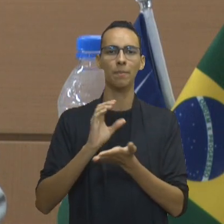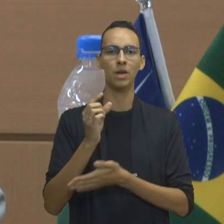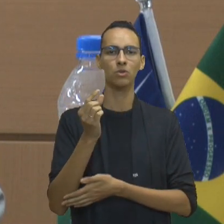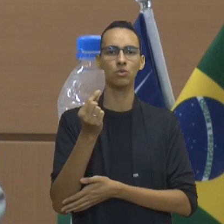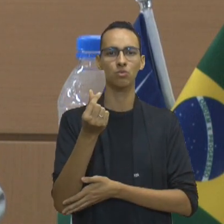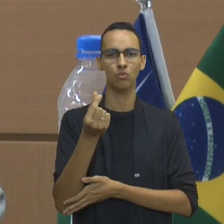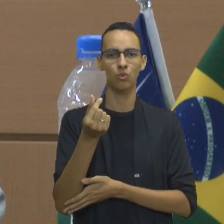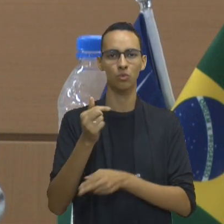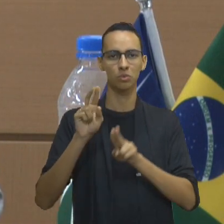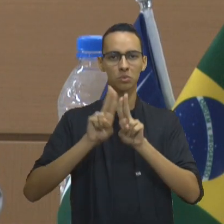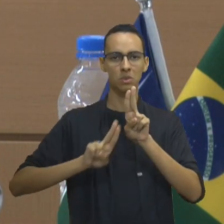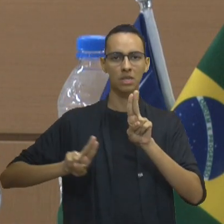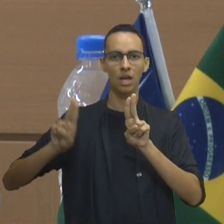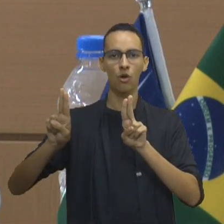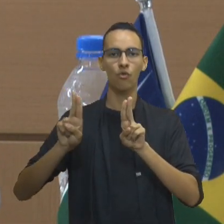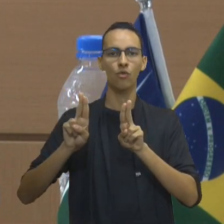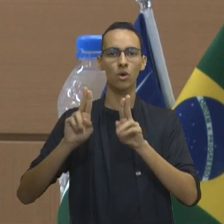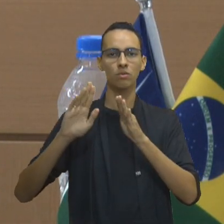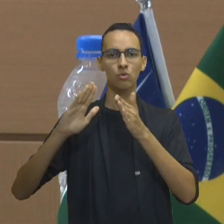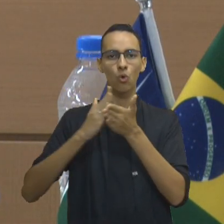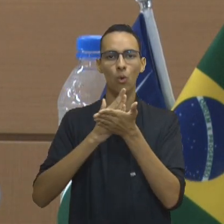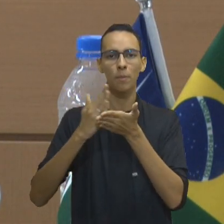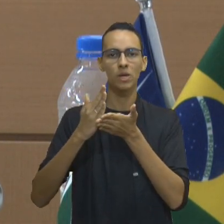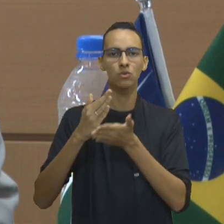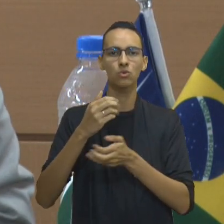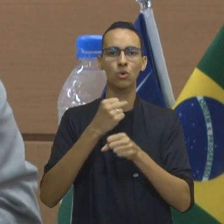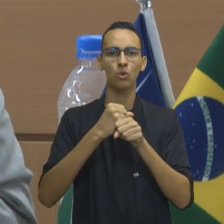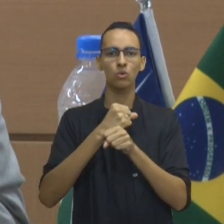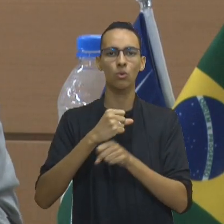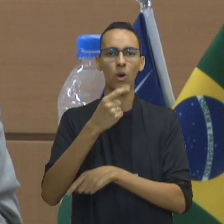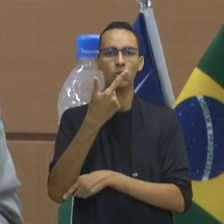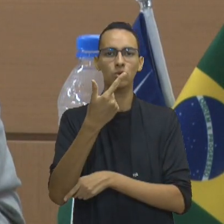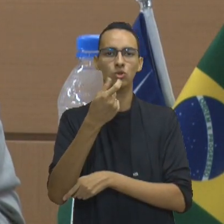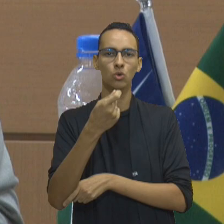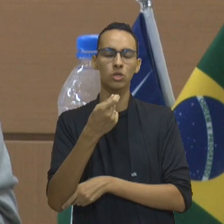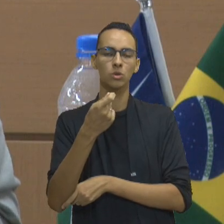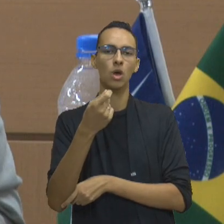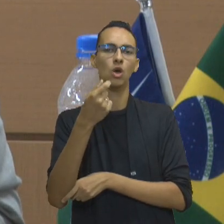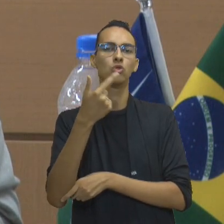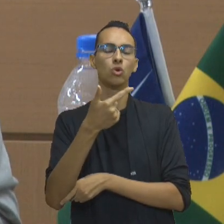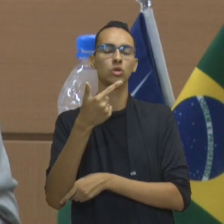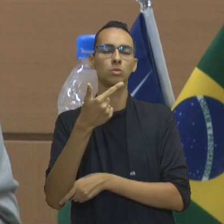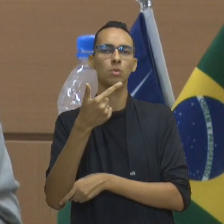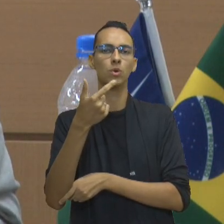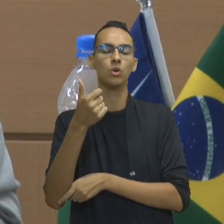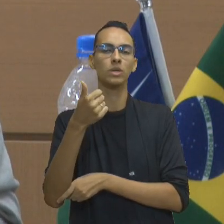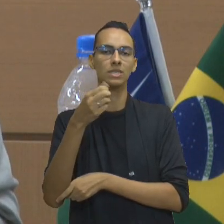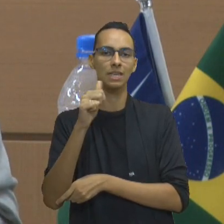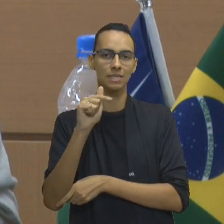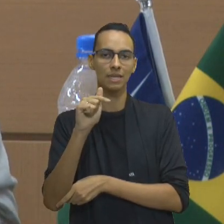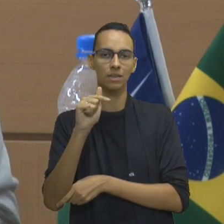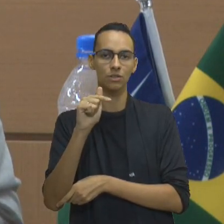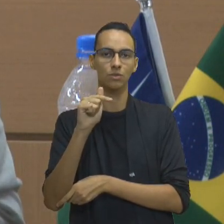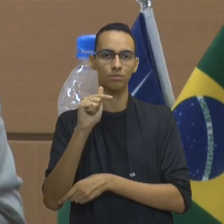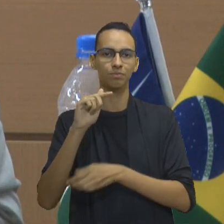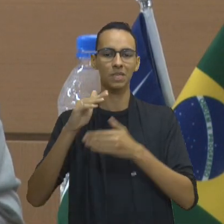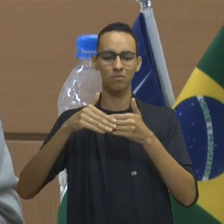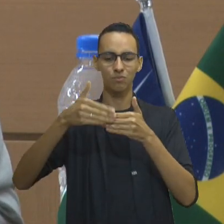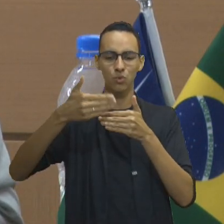de 2017. Desde então, o subfinanciamento da educação superior no